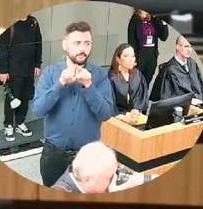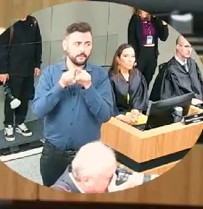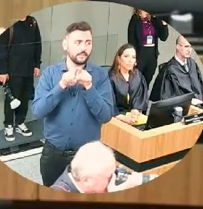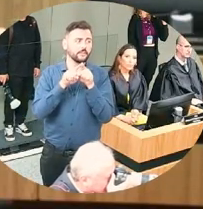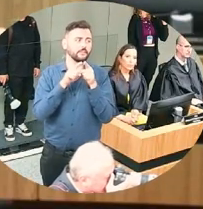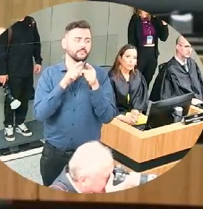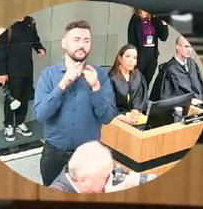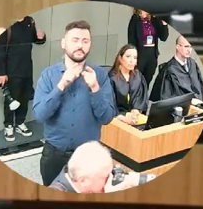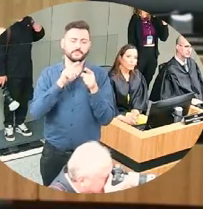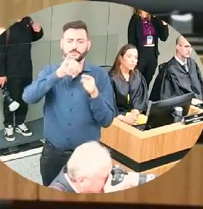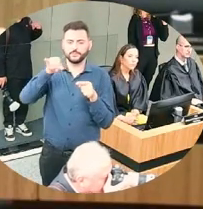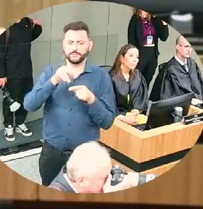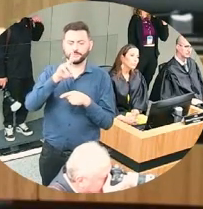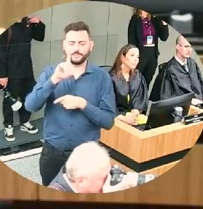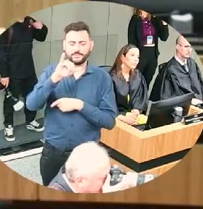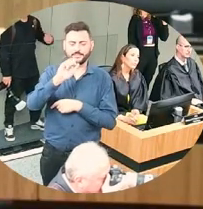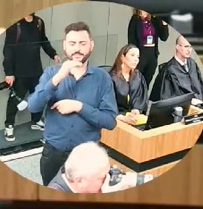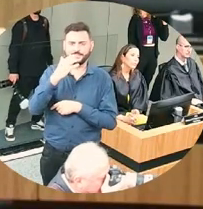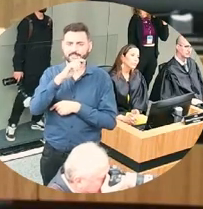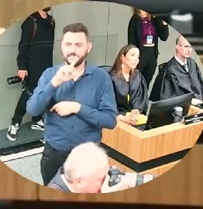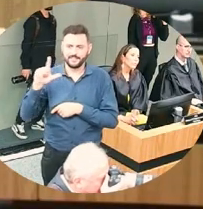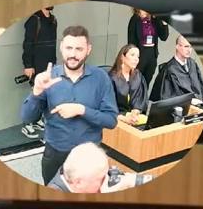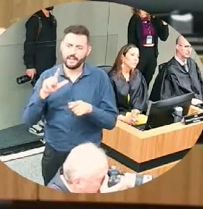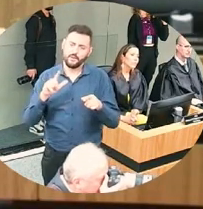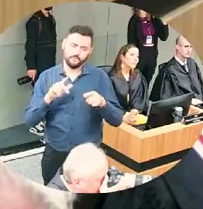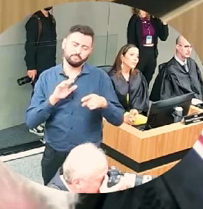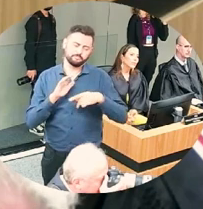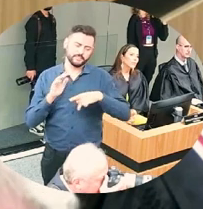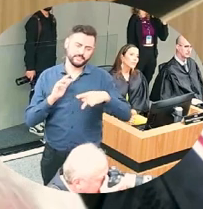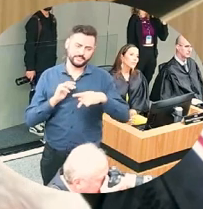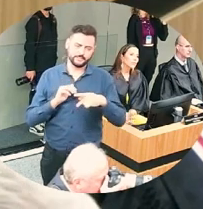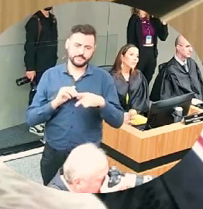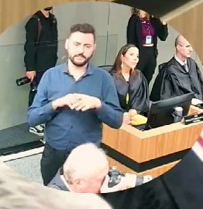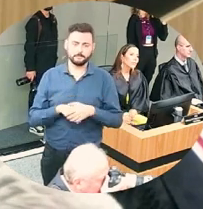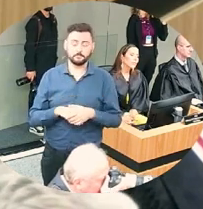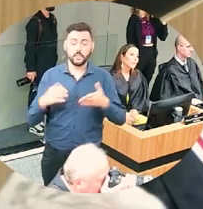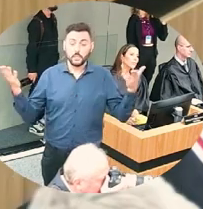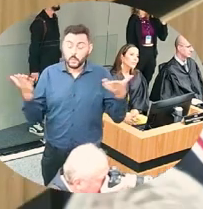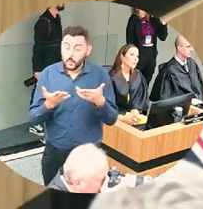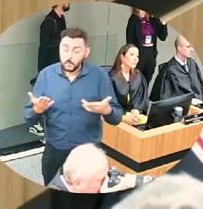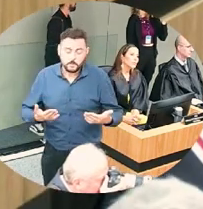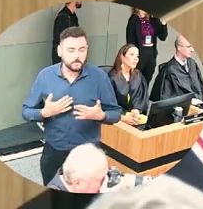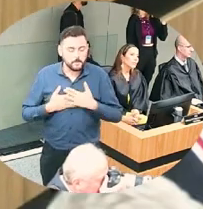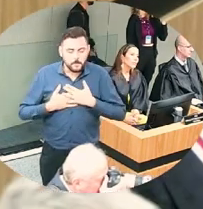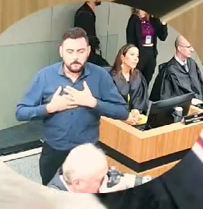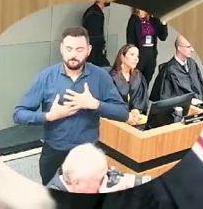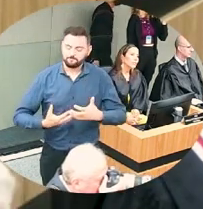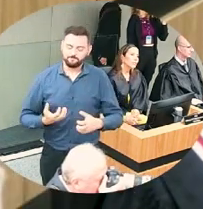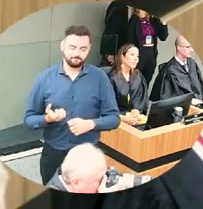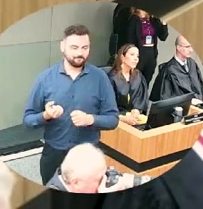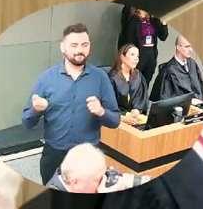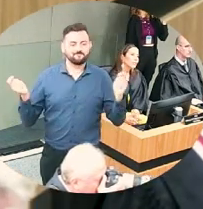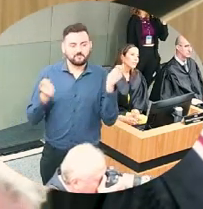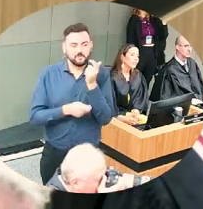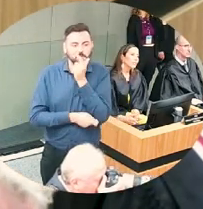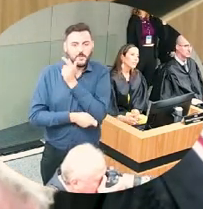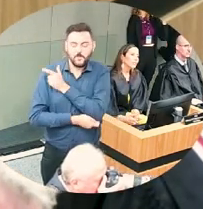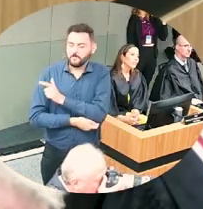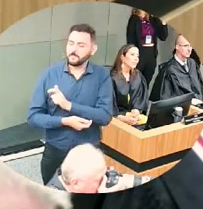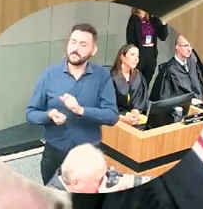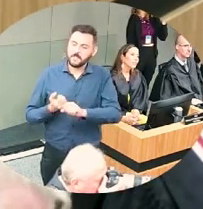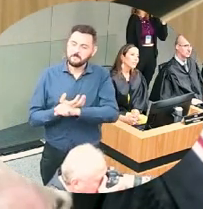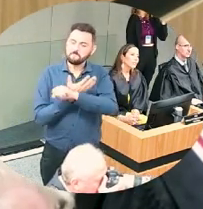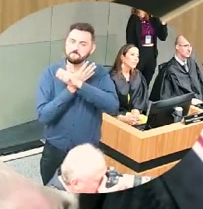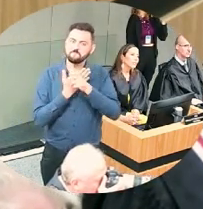diretor da Escola judicial estou tendo a honra e o privilégio de